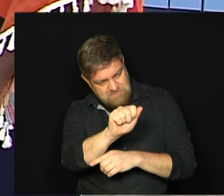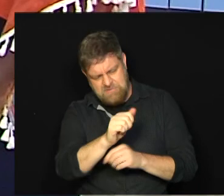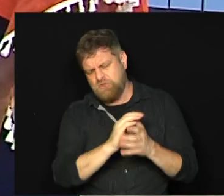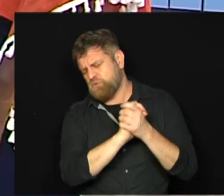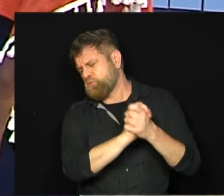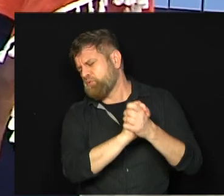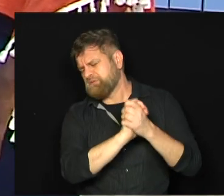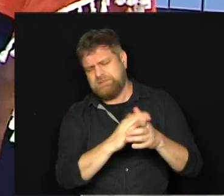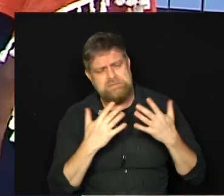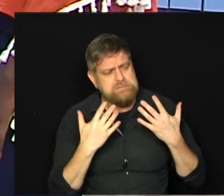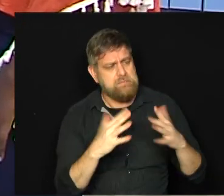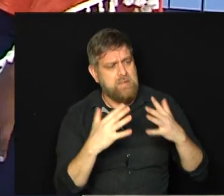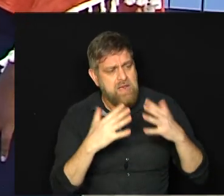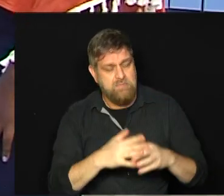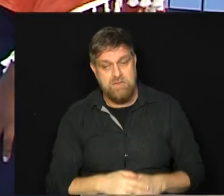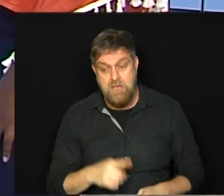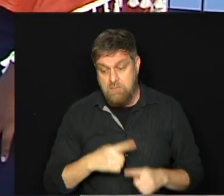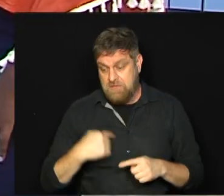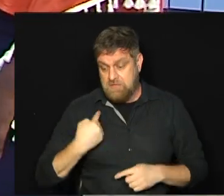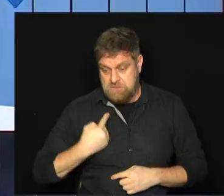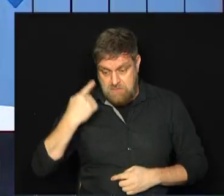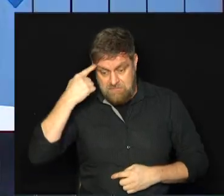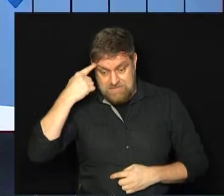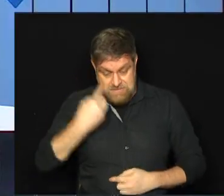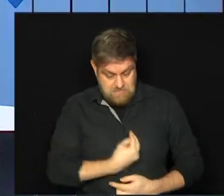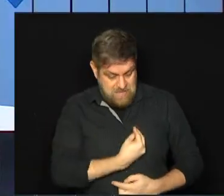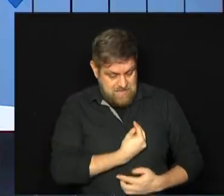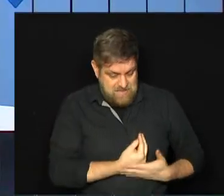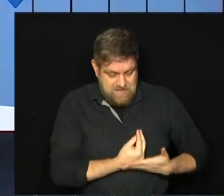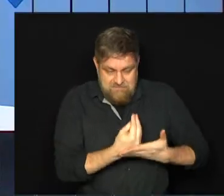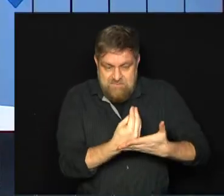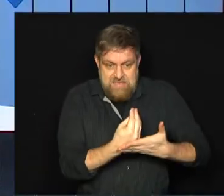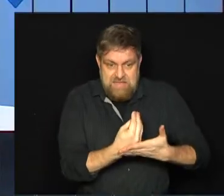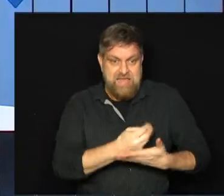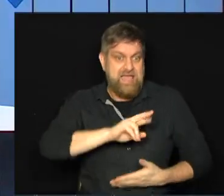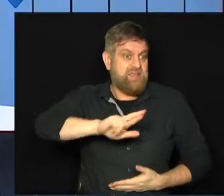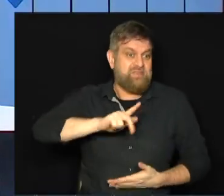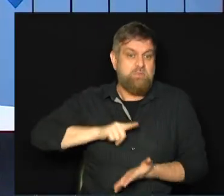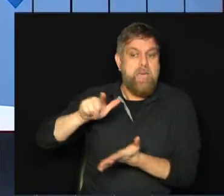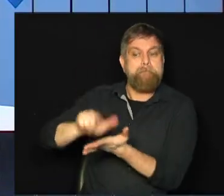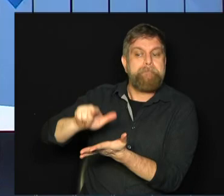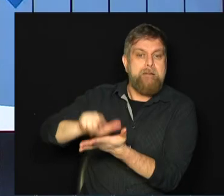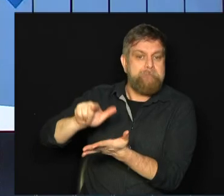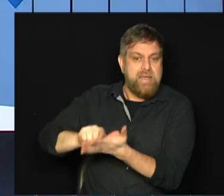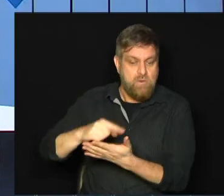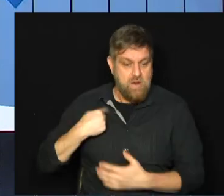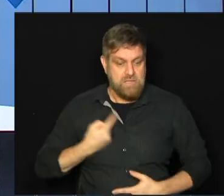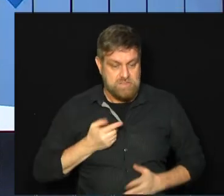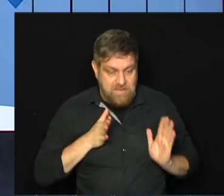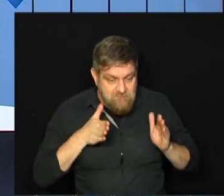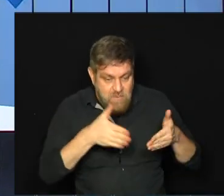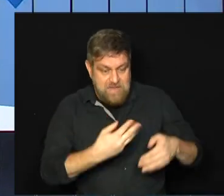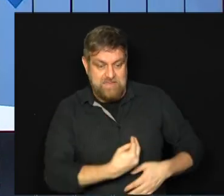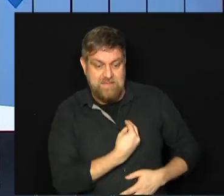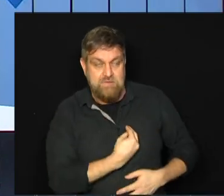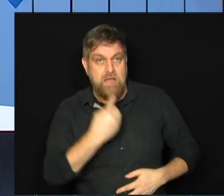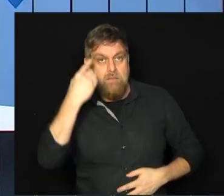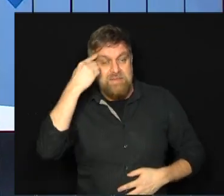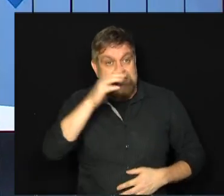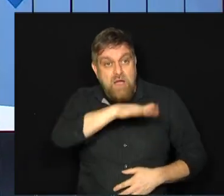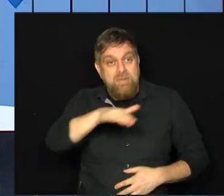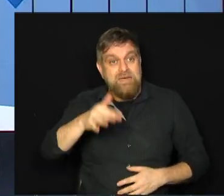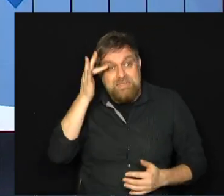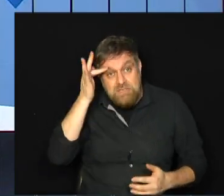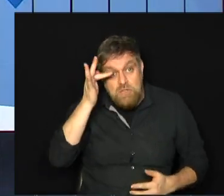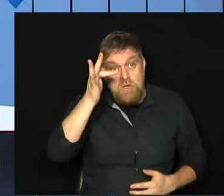trabalho da senhora, porque a gente está falando de vidas, né? A gente não está falando de papel, a gente está falando de vidas mesmo e de futuro, né? Para uma criança